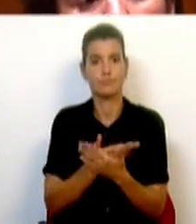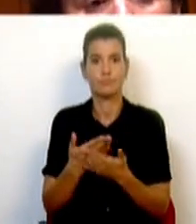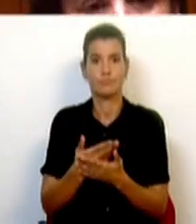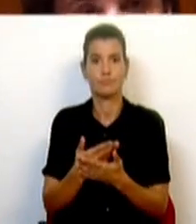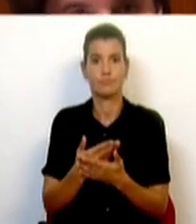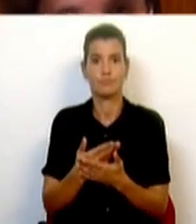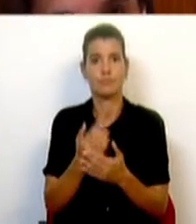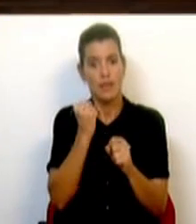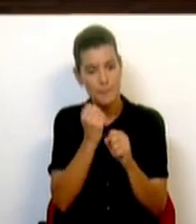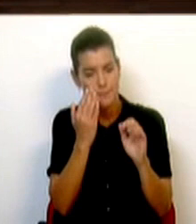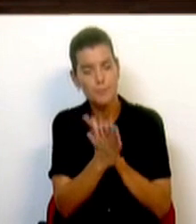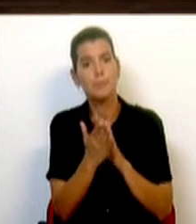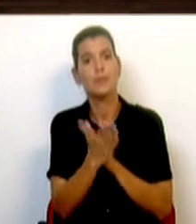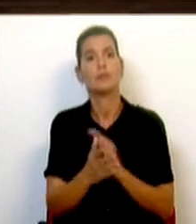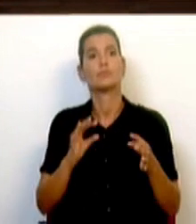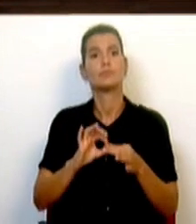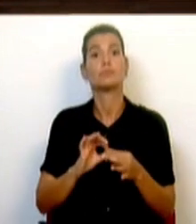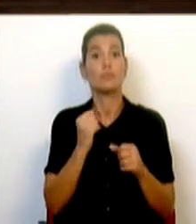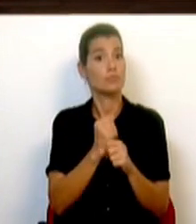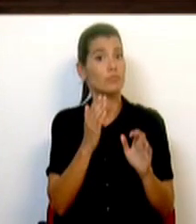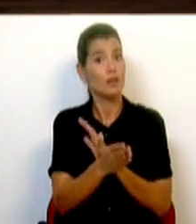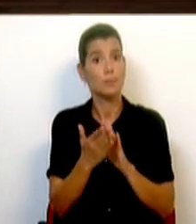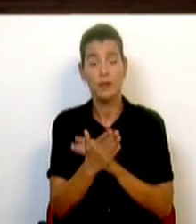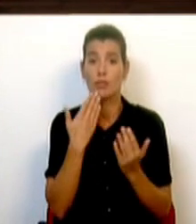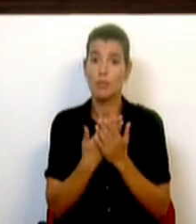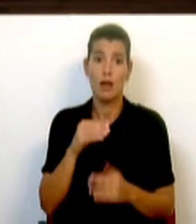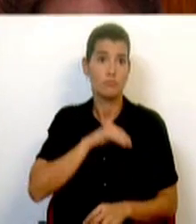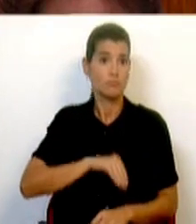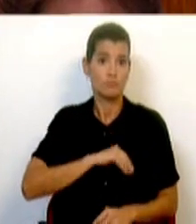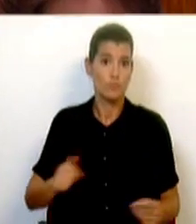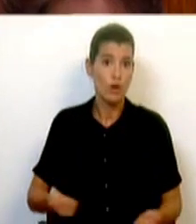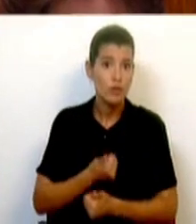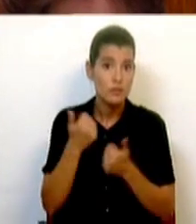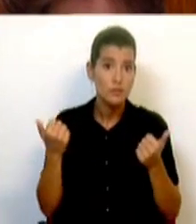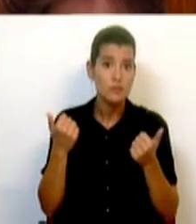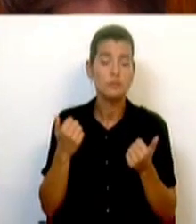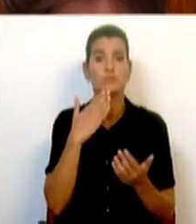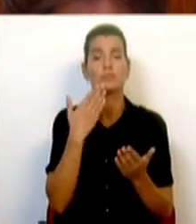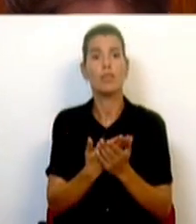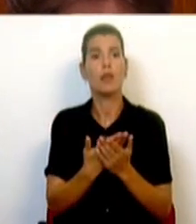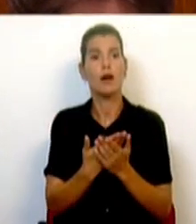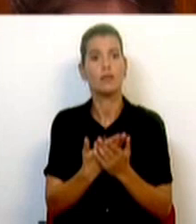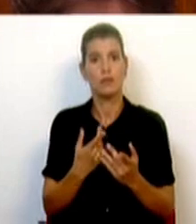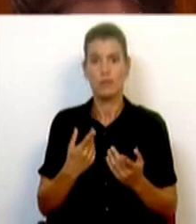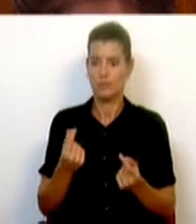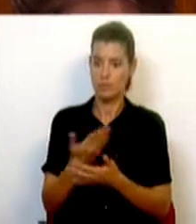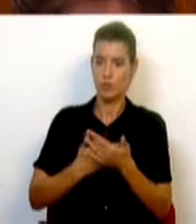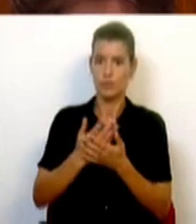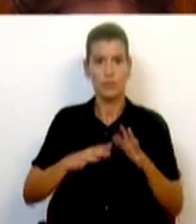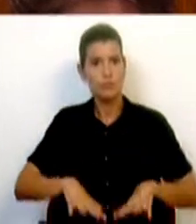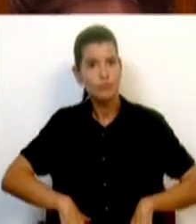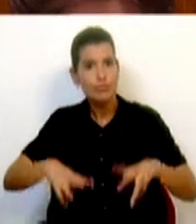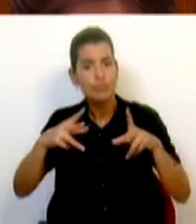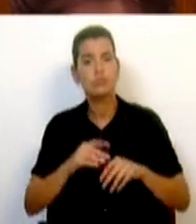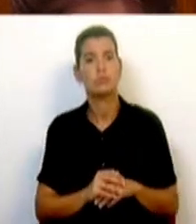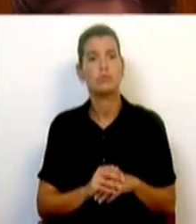economia do emprego. O emprego que melhora o rendimento, que produz crescimento económico, que